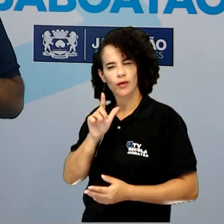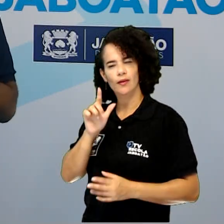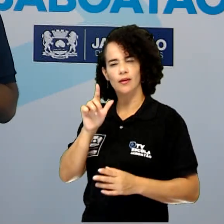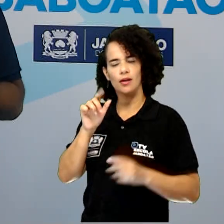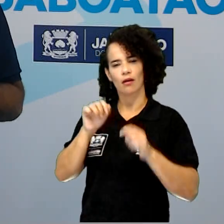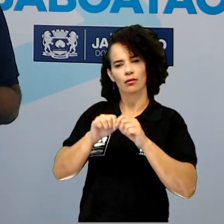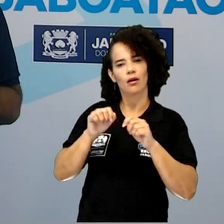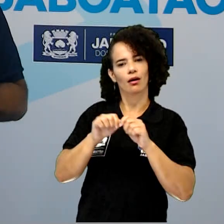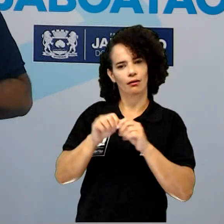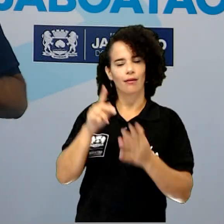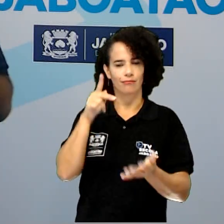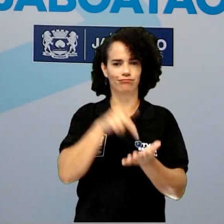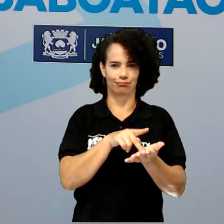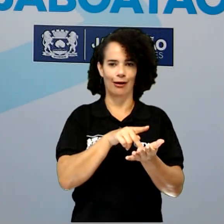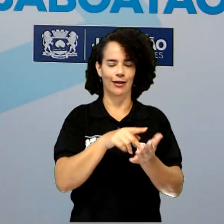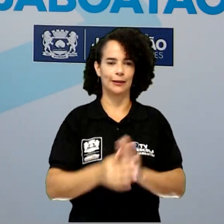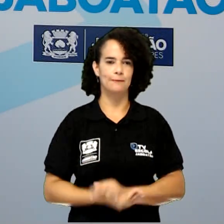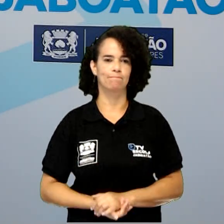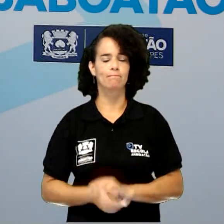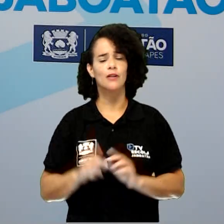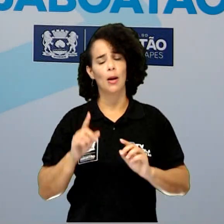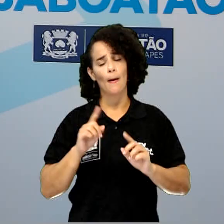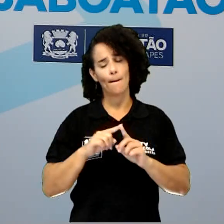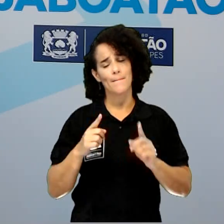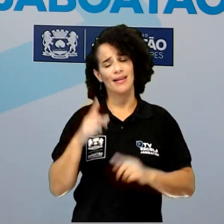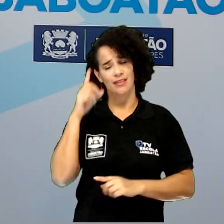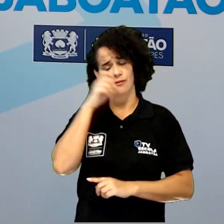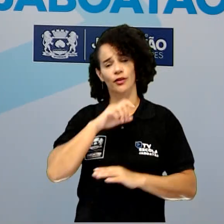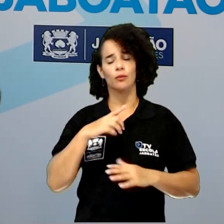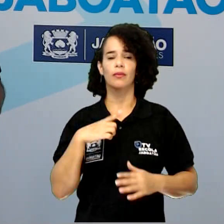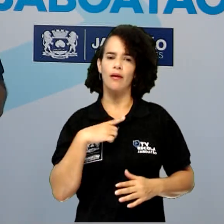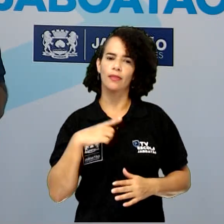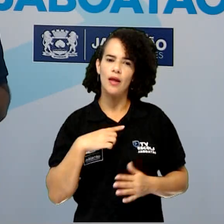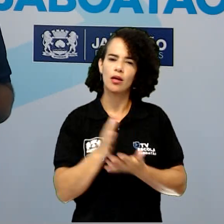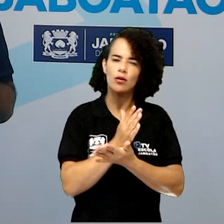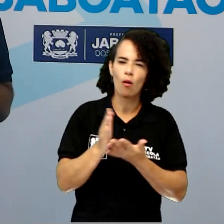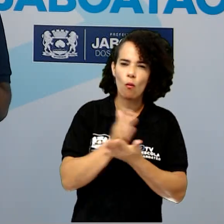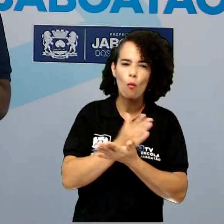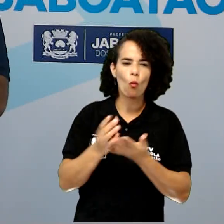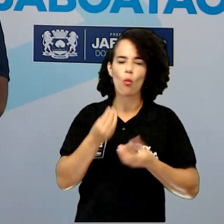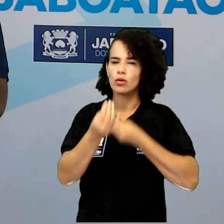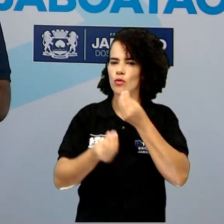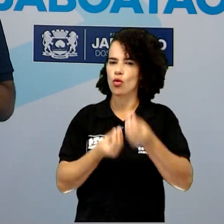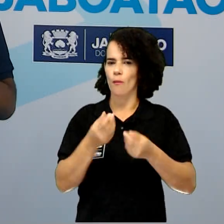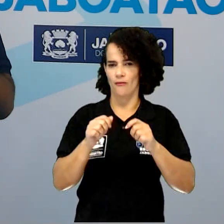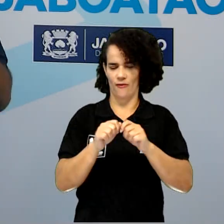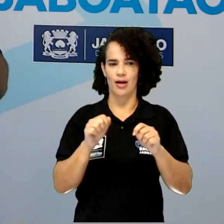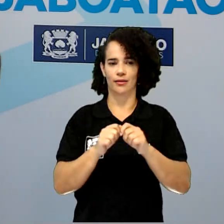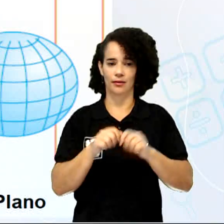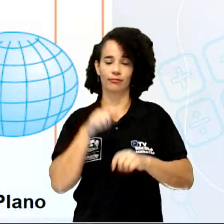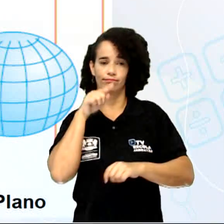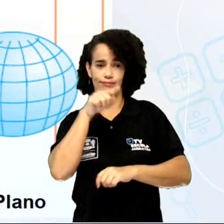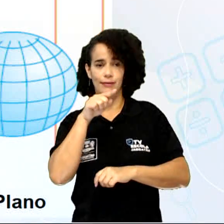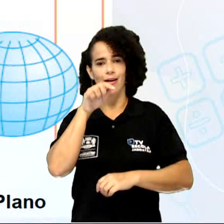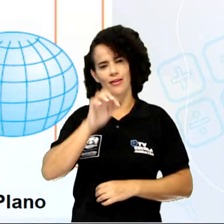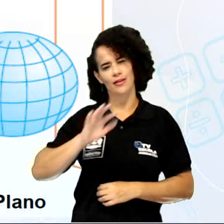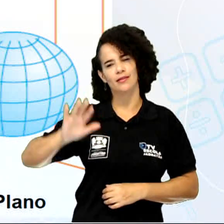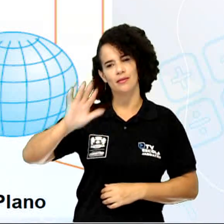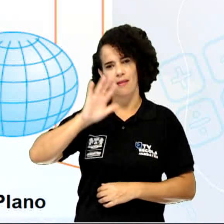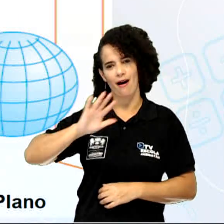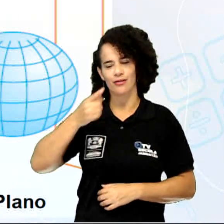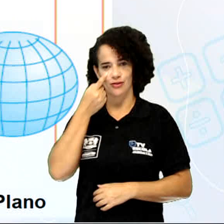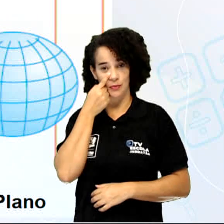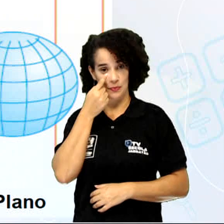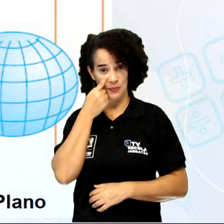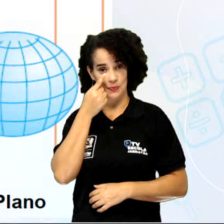difícil. Então, existem algumas projeções, e essas projeções mais comuns estão aí na tela, e eu quero que você veja